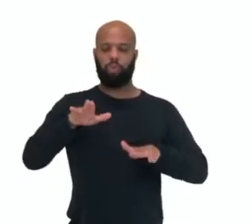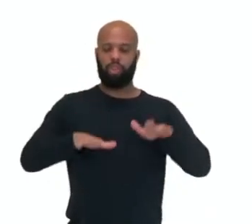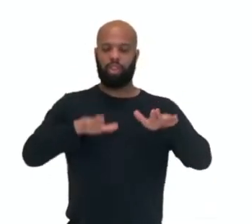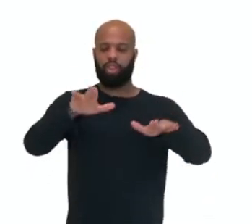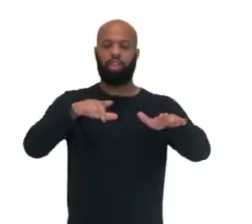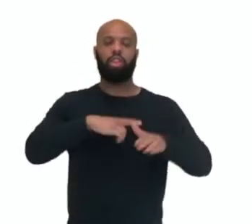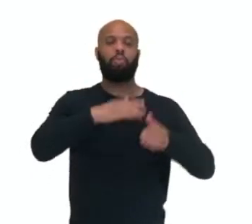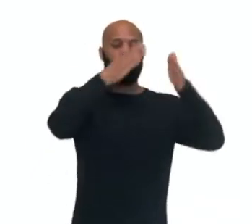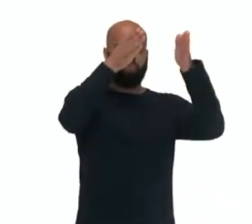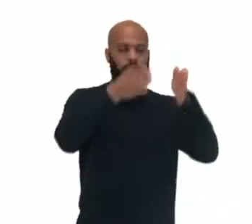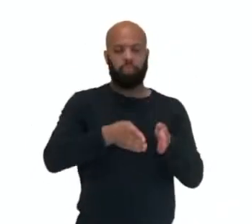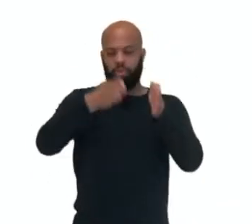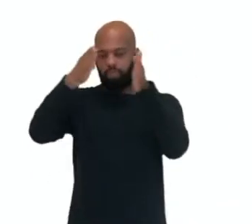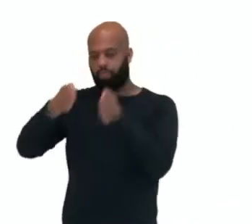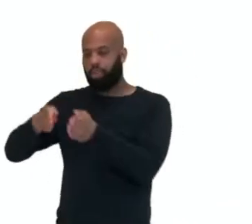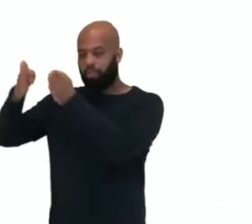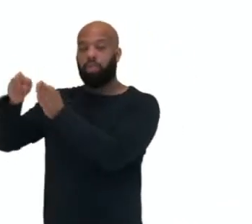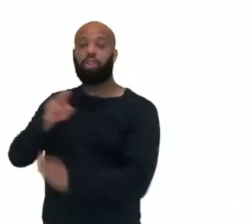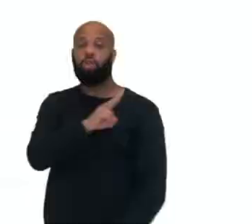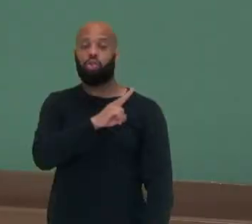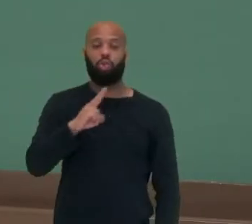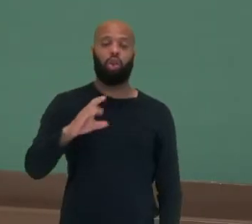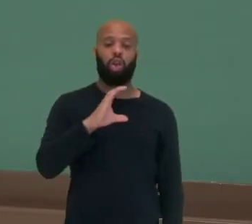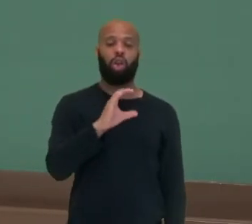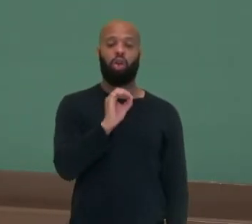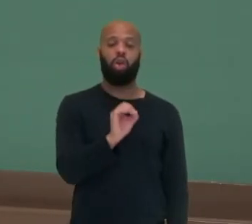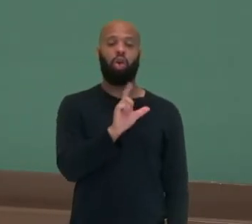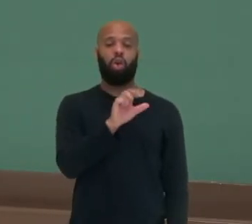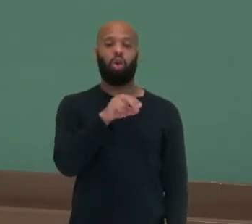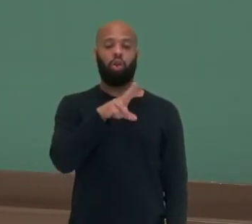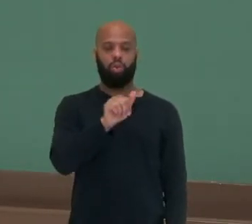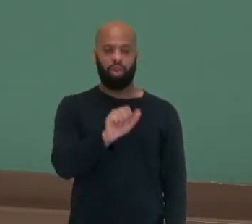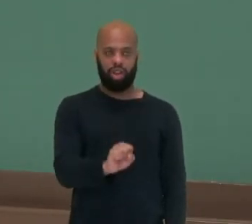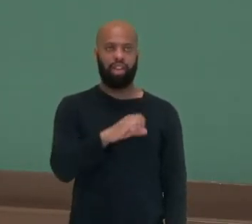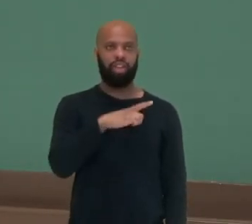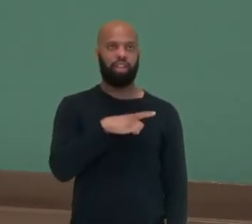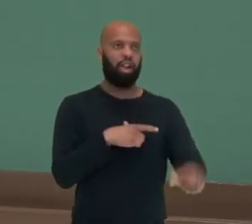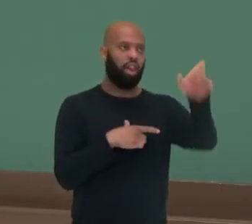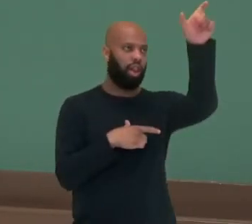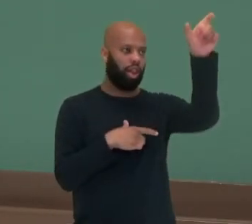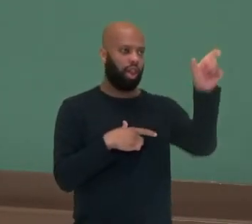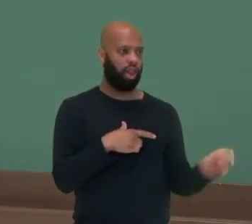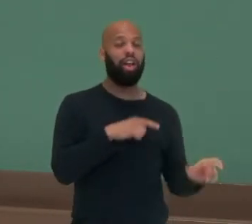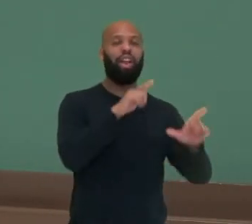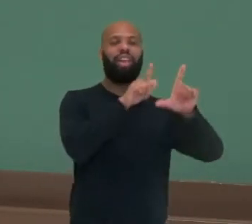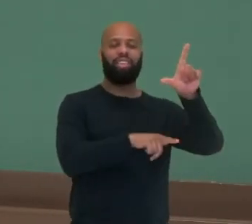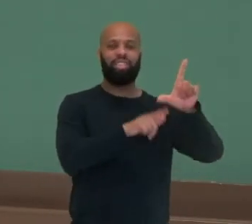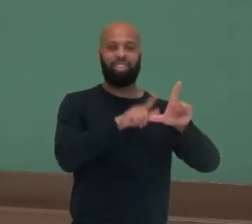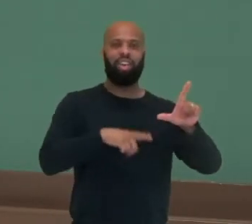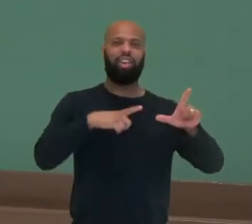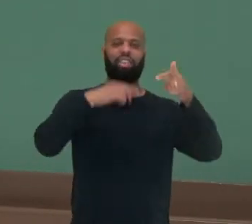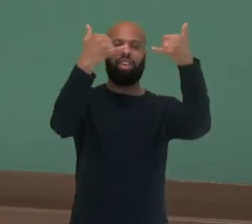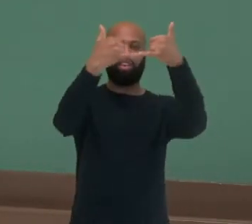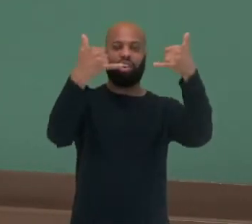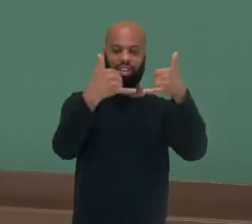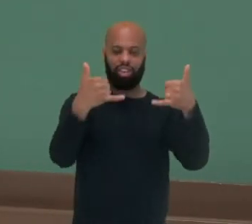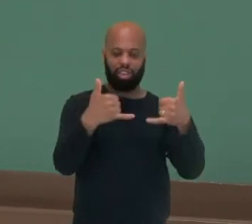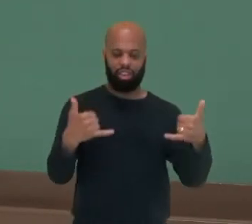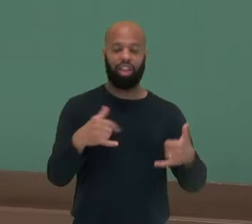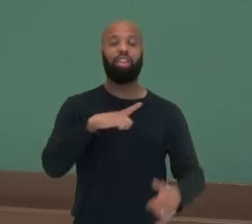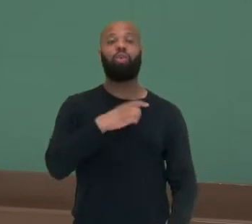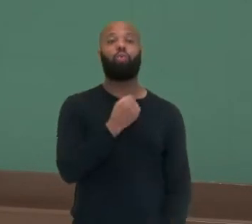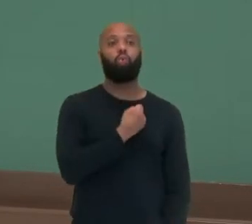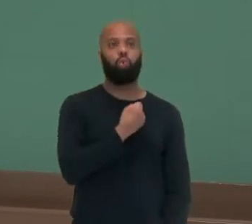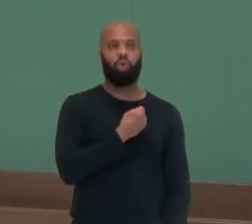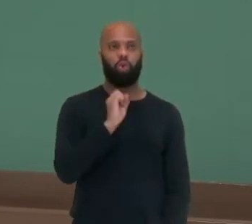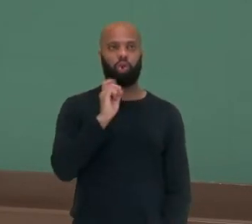na vertical por colunas, que são dadas por letras a localização. E as linhas são dadas por número, que